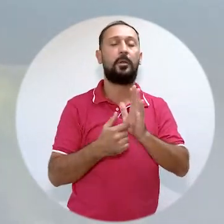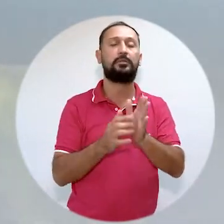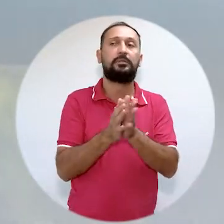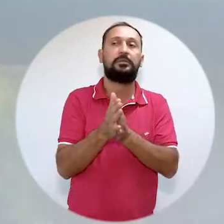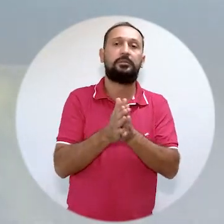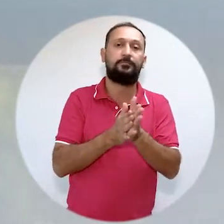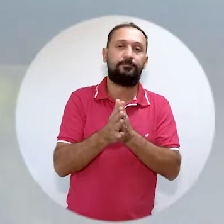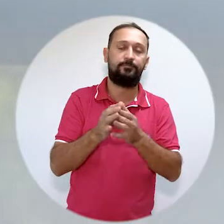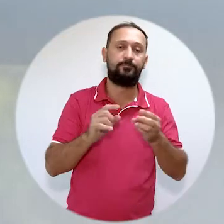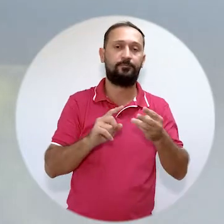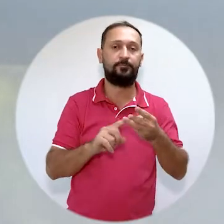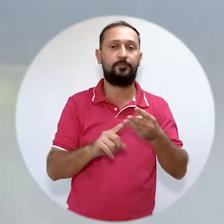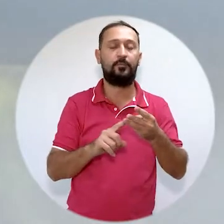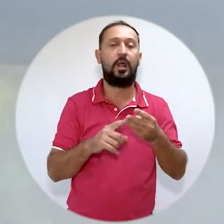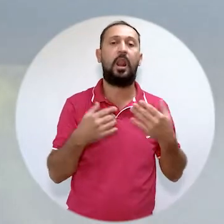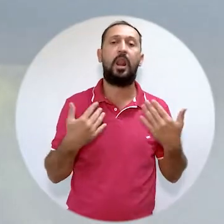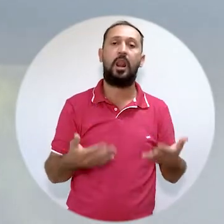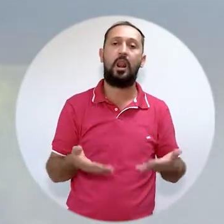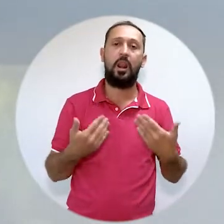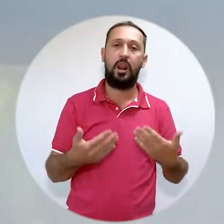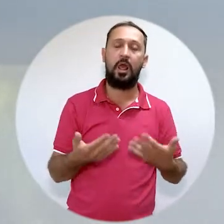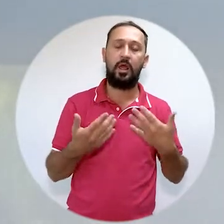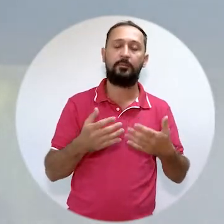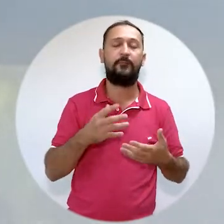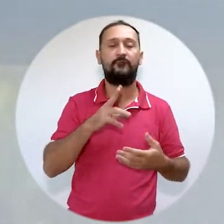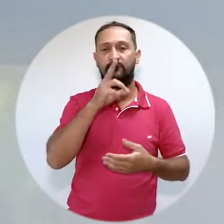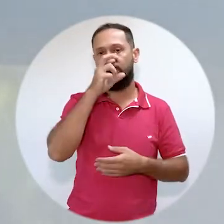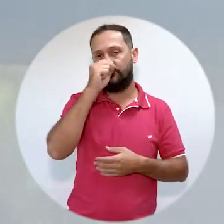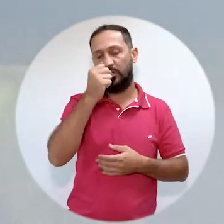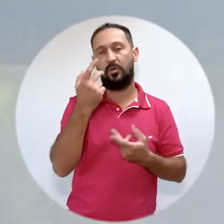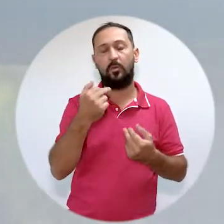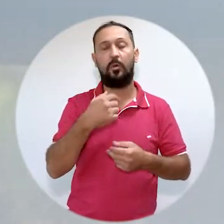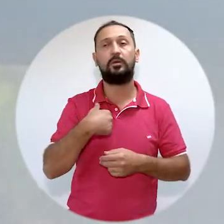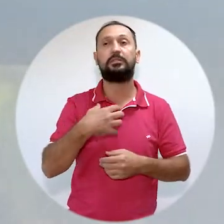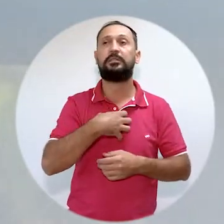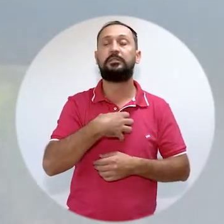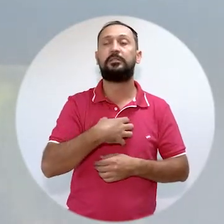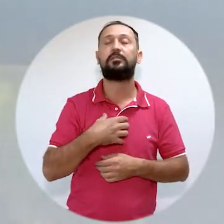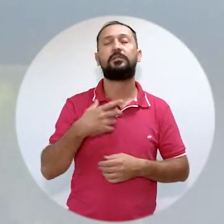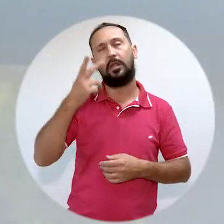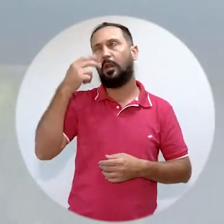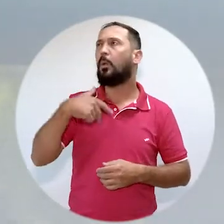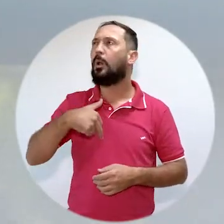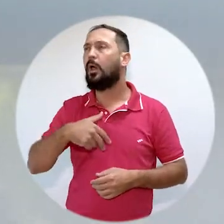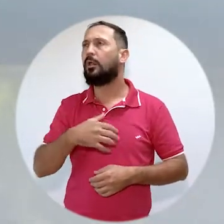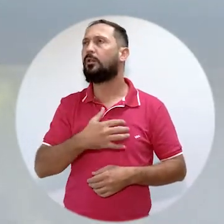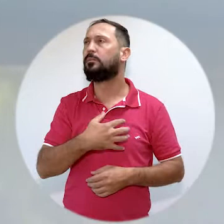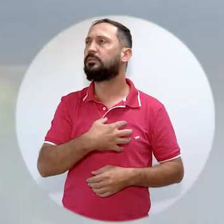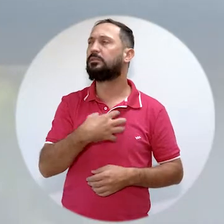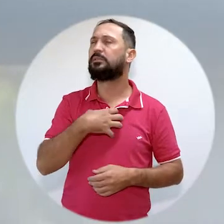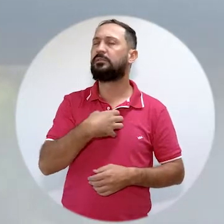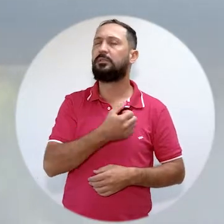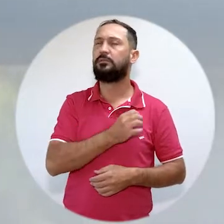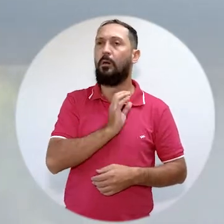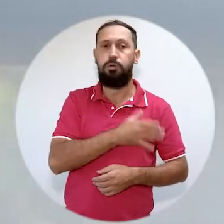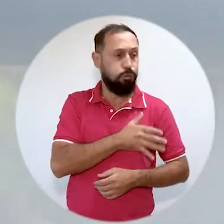algum tipo de ansiedade leve ou ansiedade exacerbada como taquicardia,